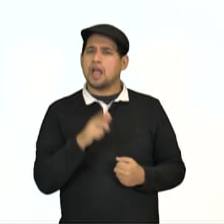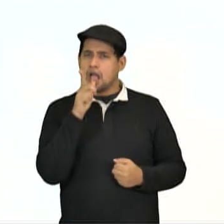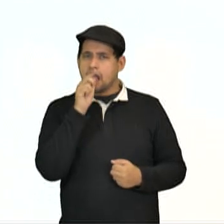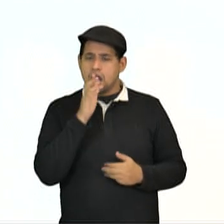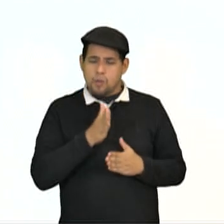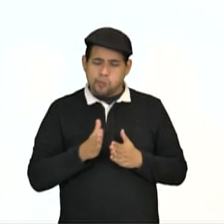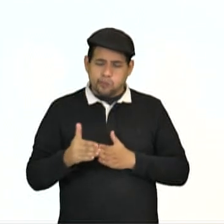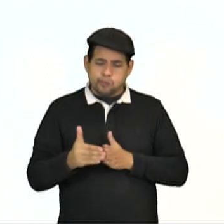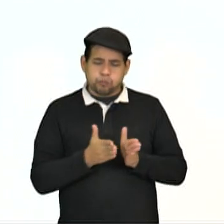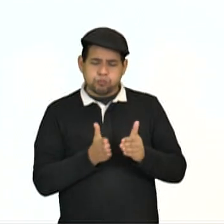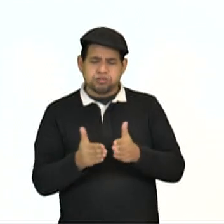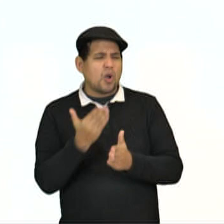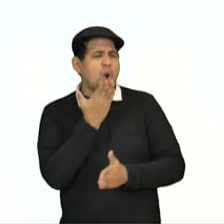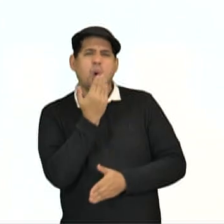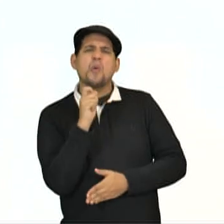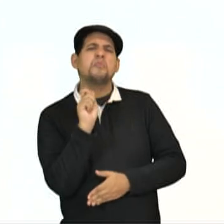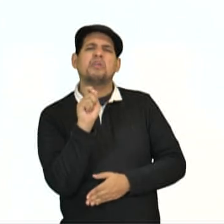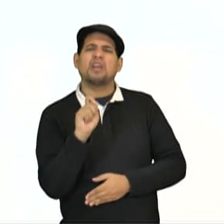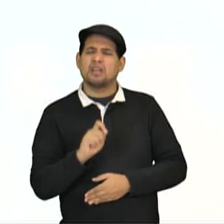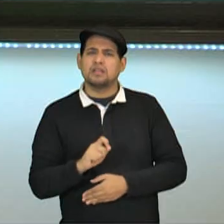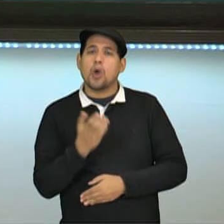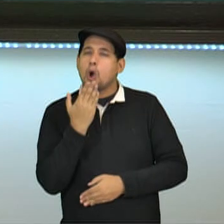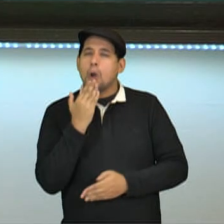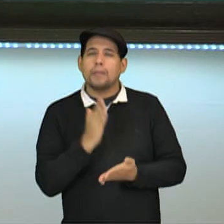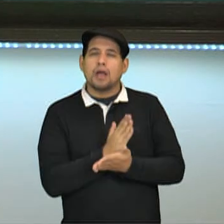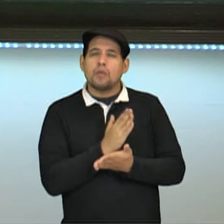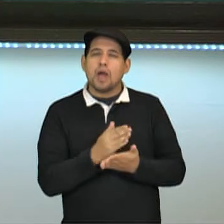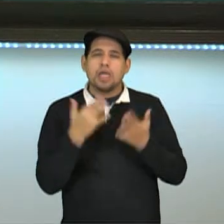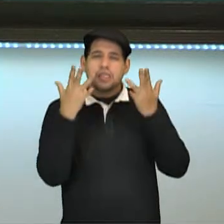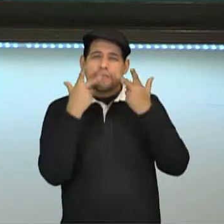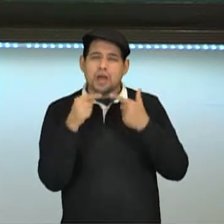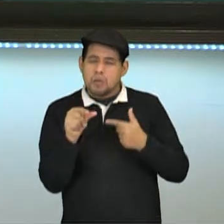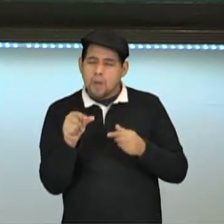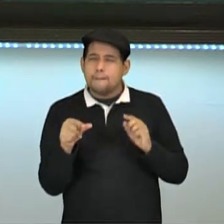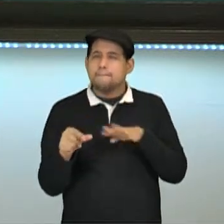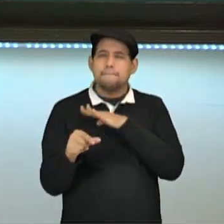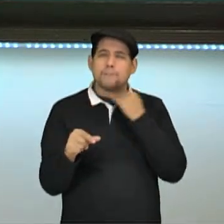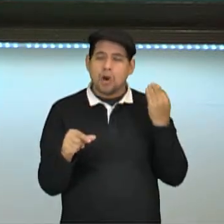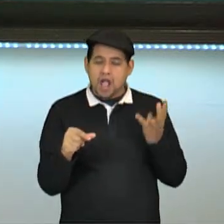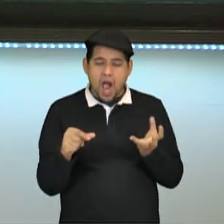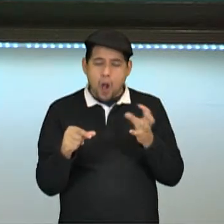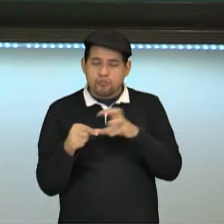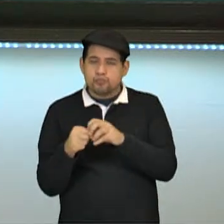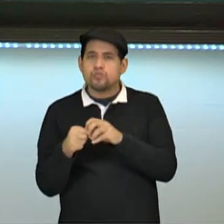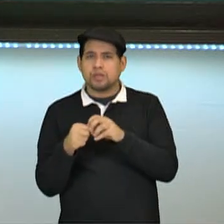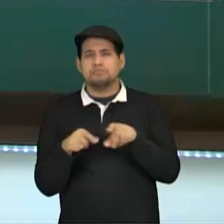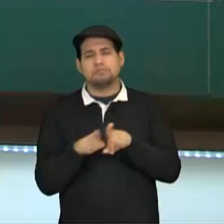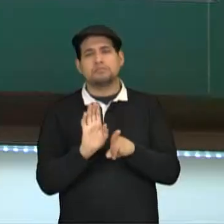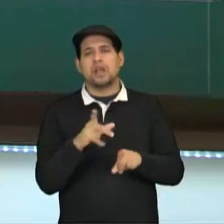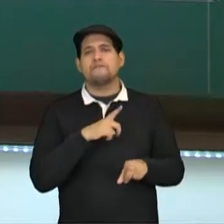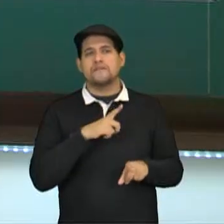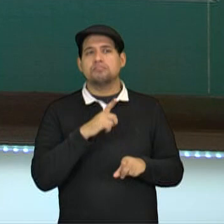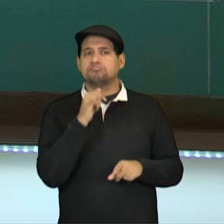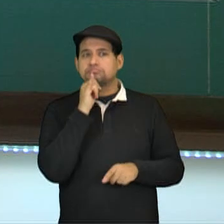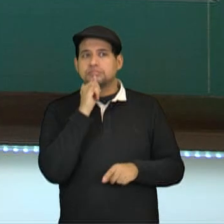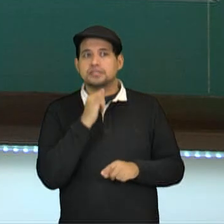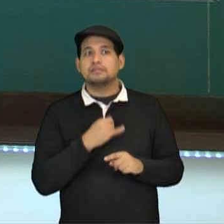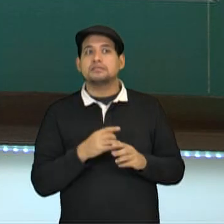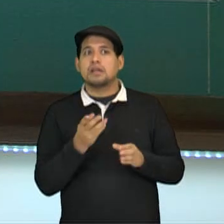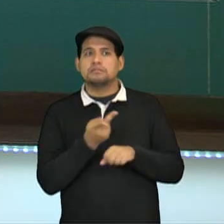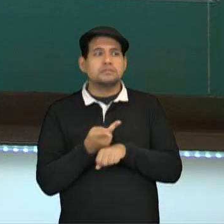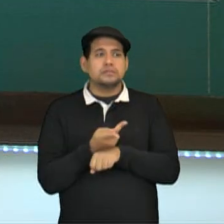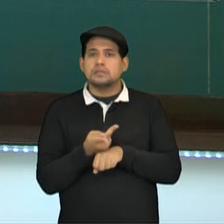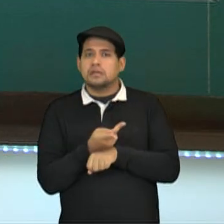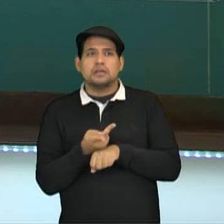Eles se alimentam do quê, professora? De pequenos animais, animais mortos. Então, aqui a gente já vê um bichinho que ele já está afoito ali